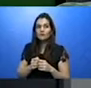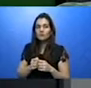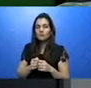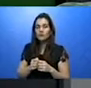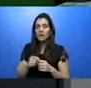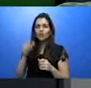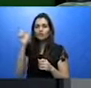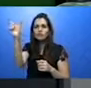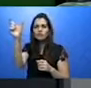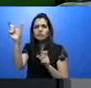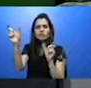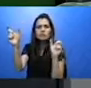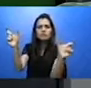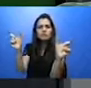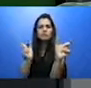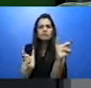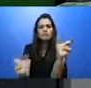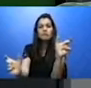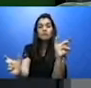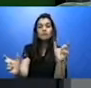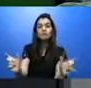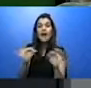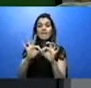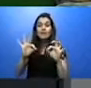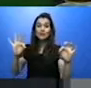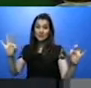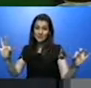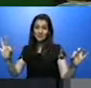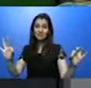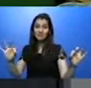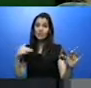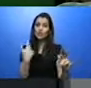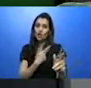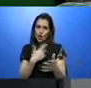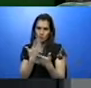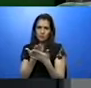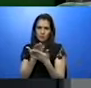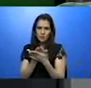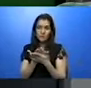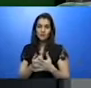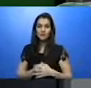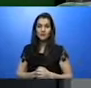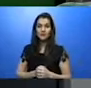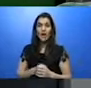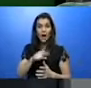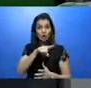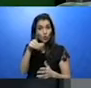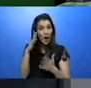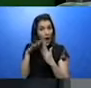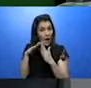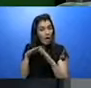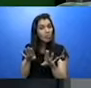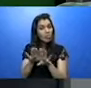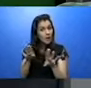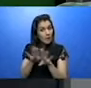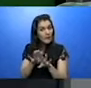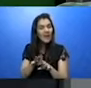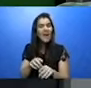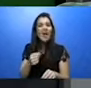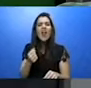todas as medidas que aparecem lá, olha, que nós estamos estudando. Então, aí na sua casa, você também pode pegar um